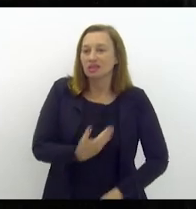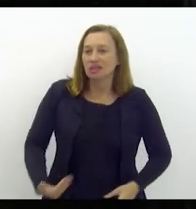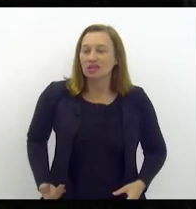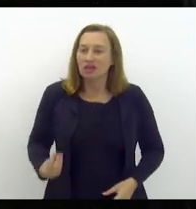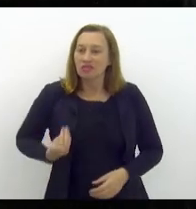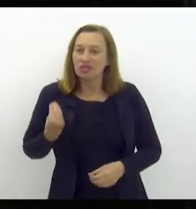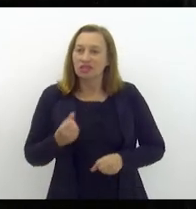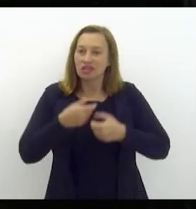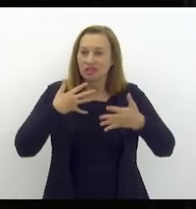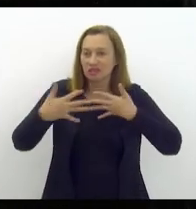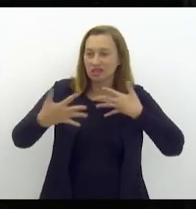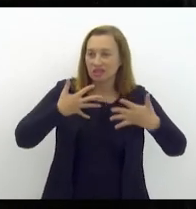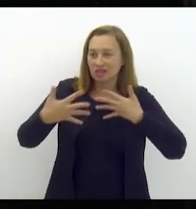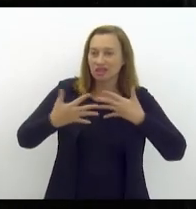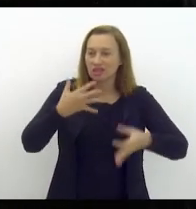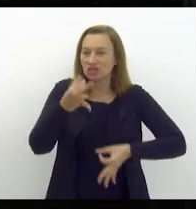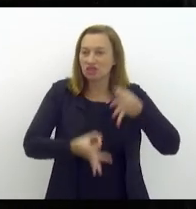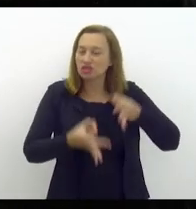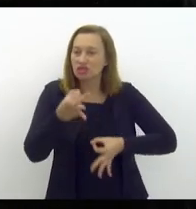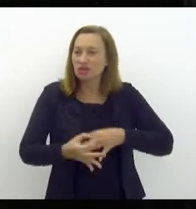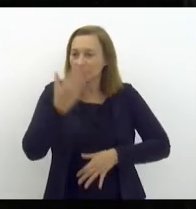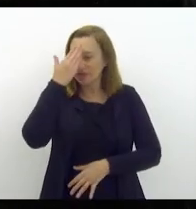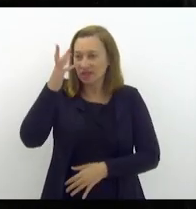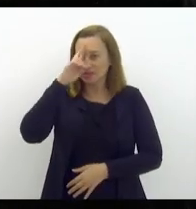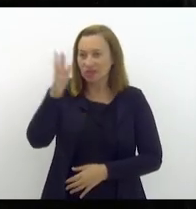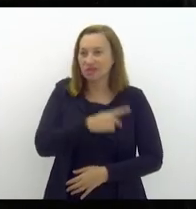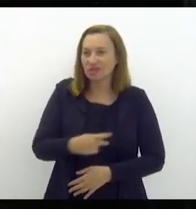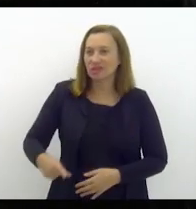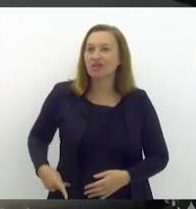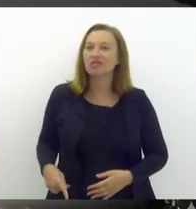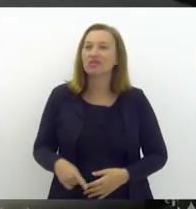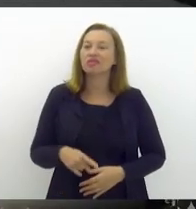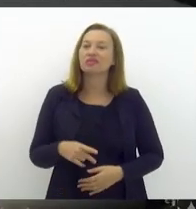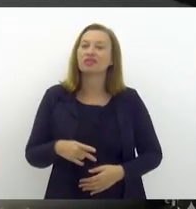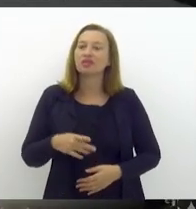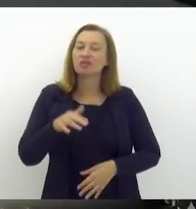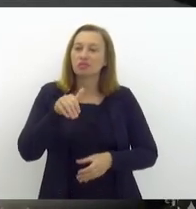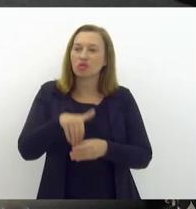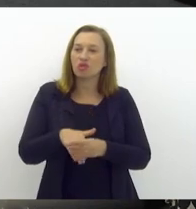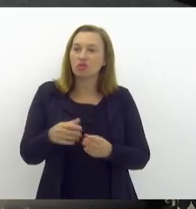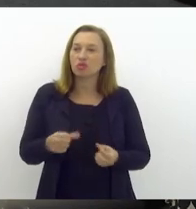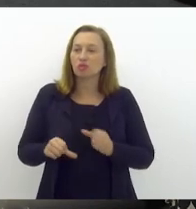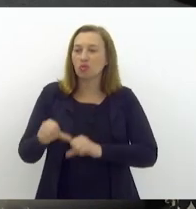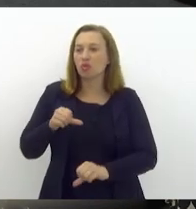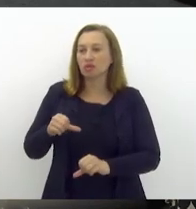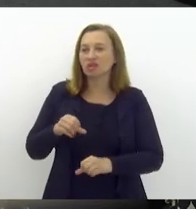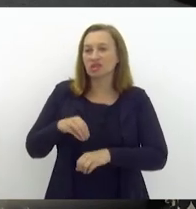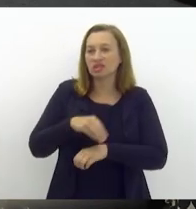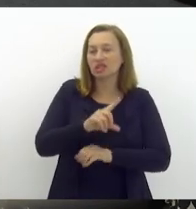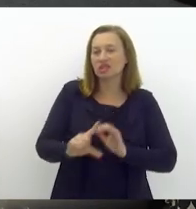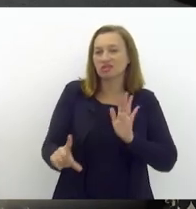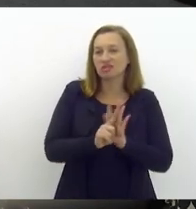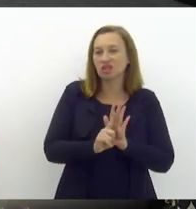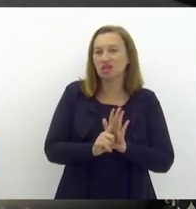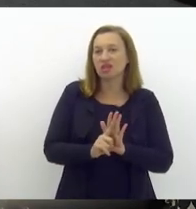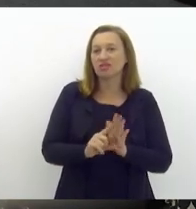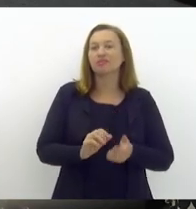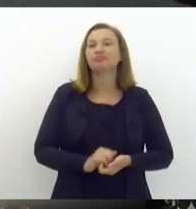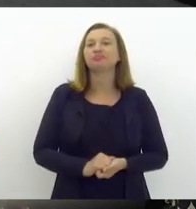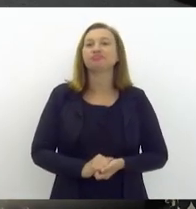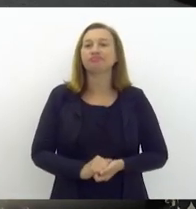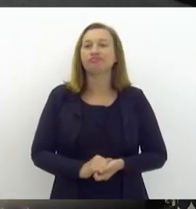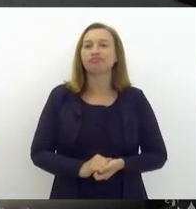transparência e na justiça a sua prioridade. Obrigado, presidente. Para justificar, meu voto é contrário a essa indicação legislativa que coloca